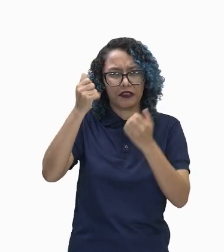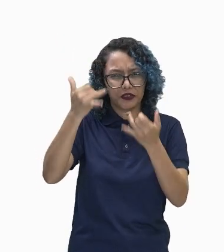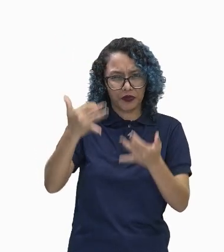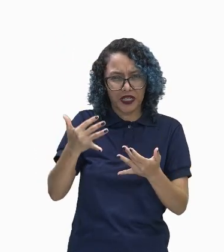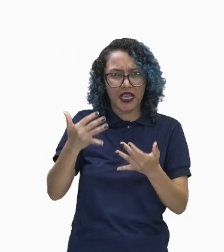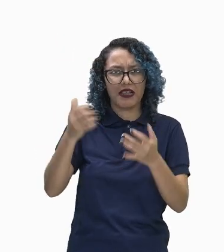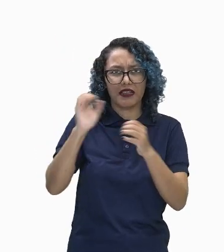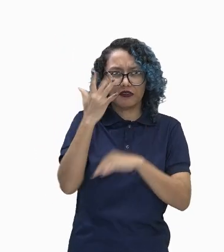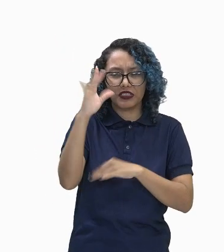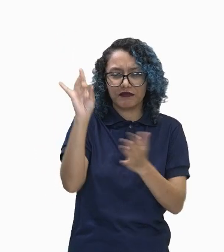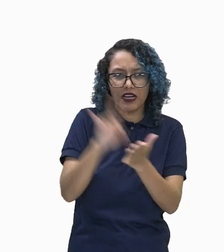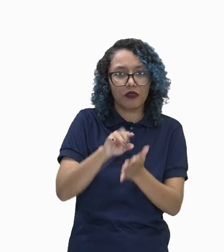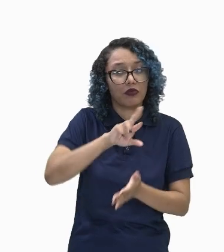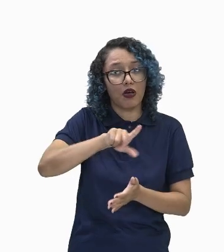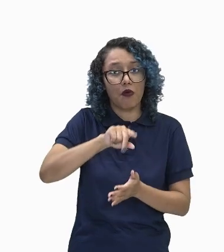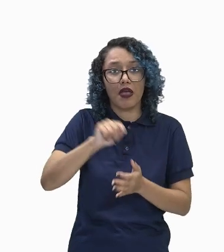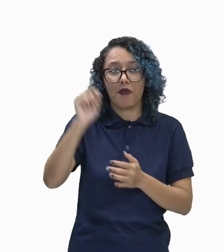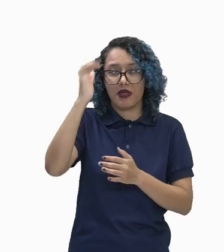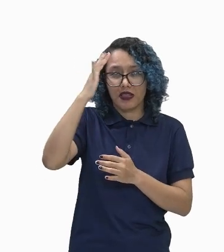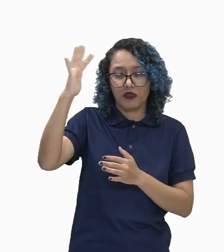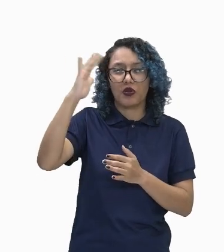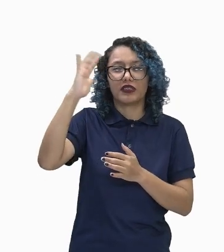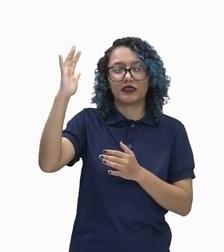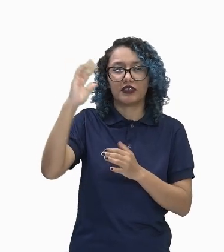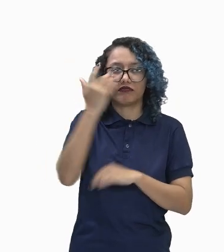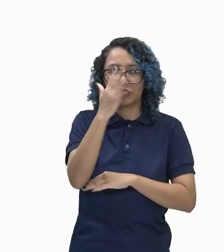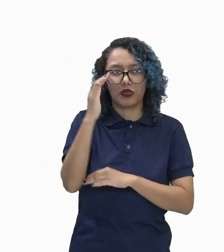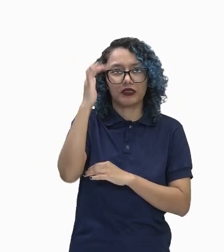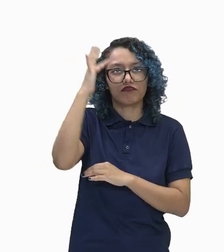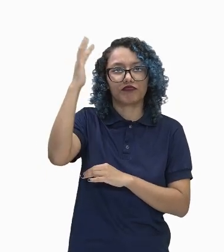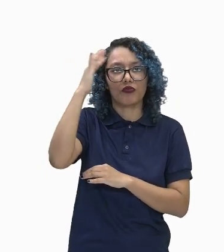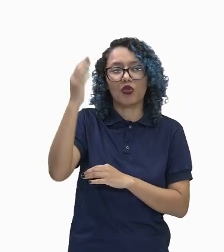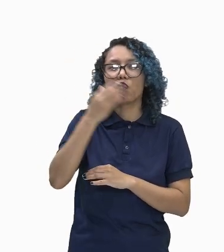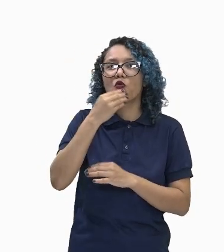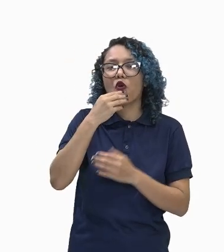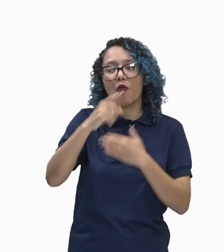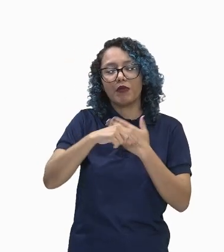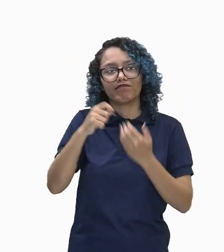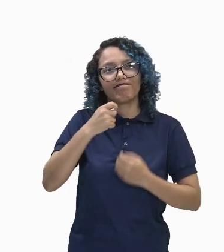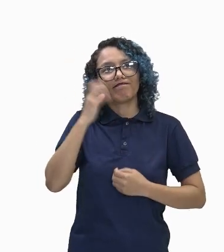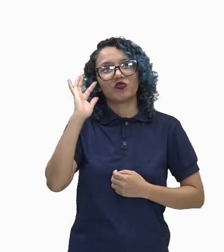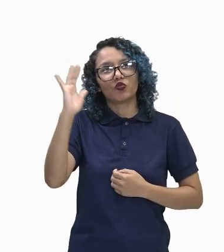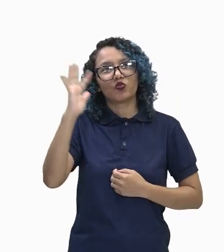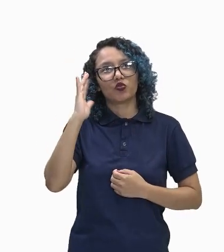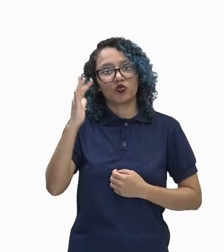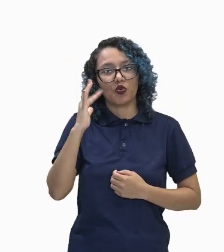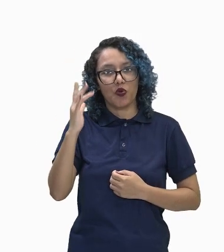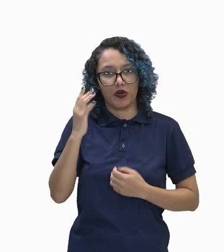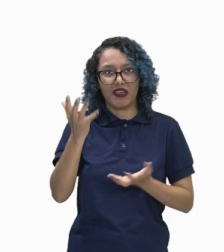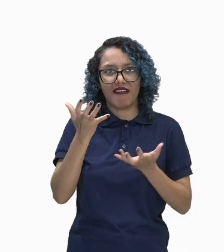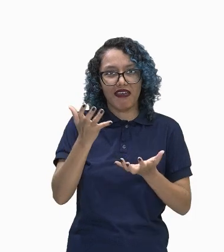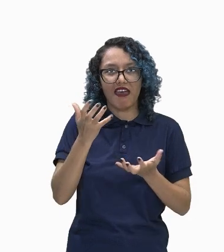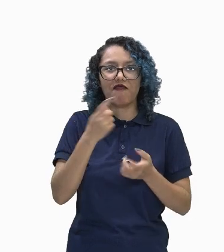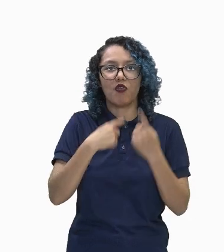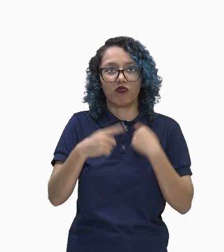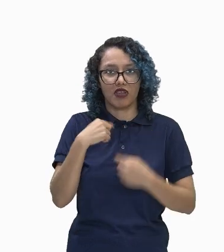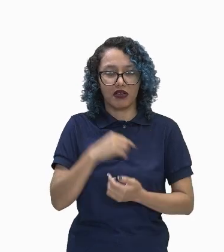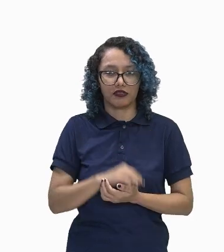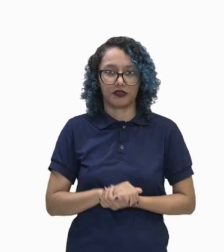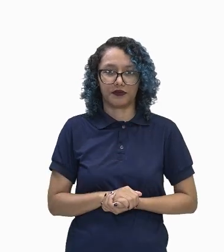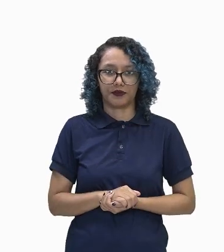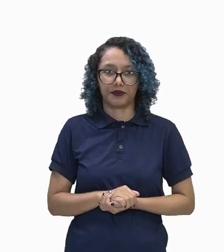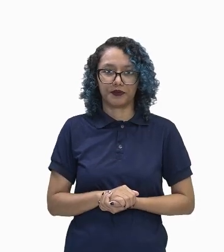natureza real, é a natureza que o autor, o poeta, sonha em ter. Então,